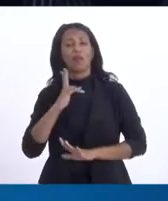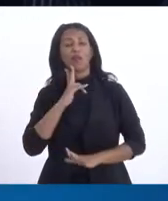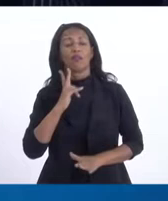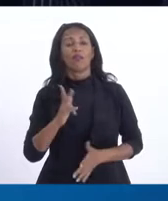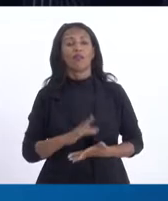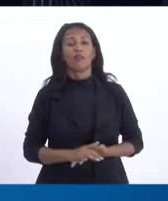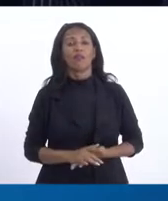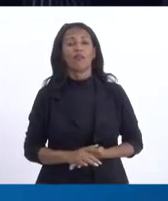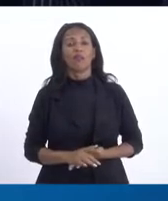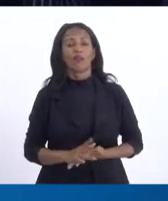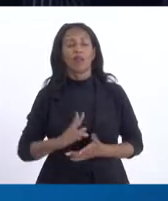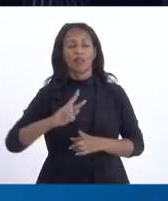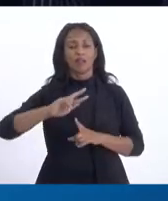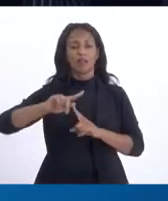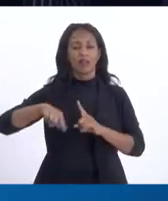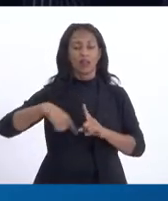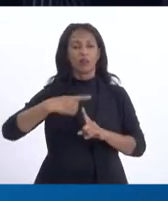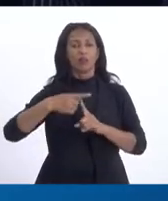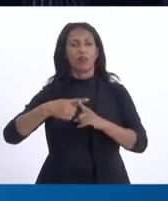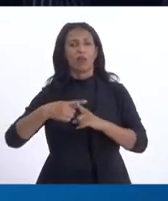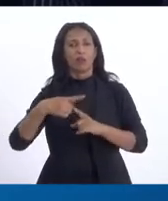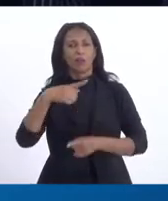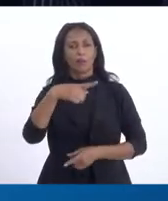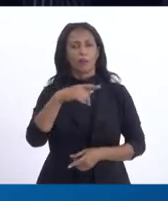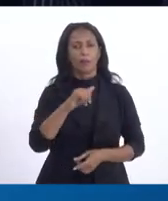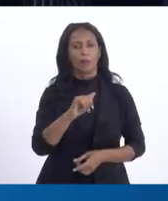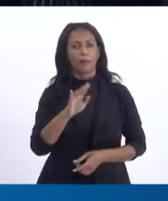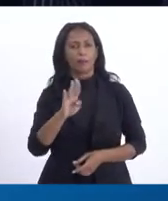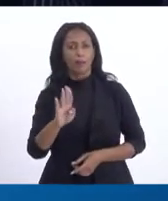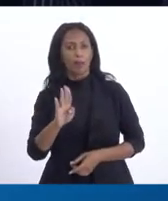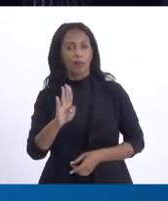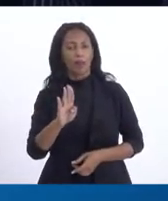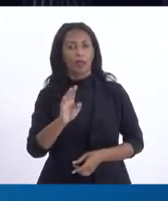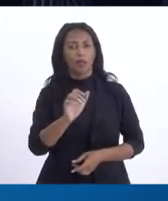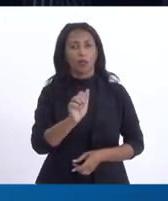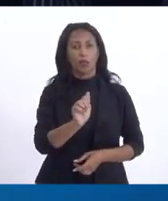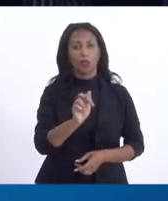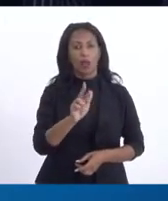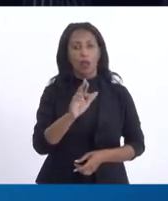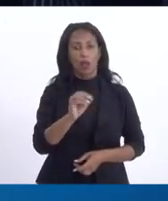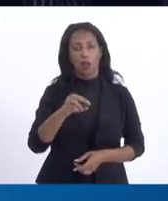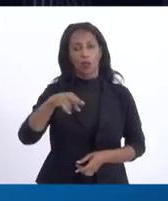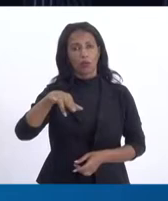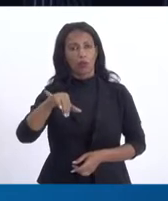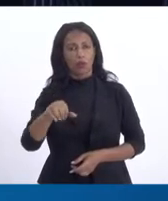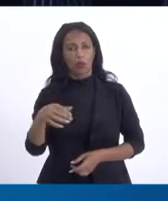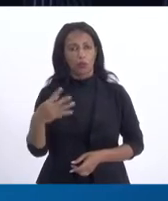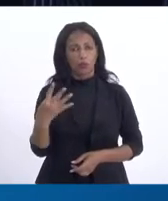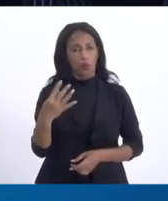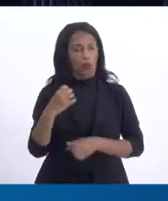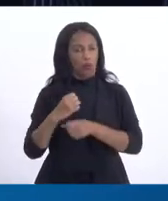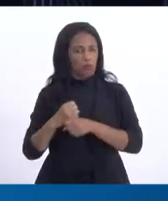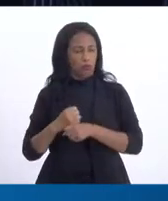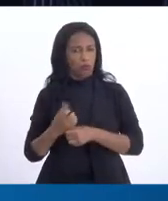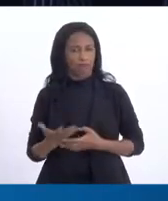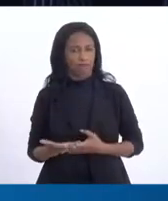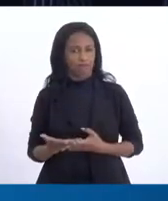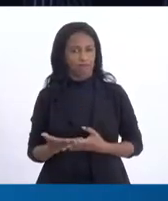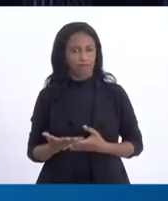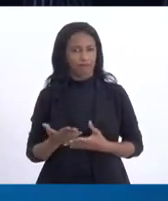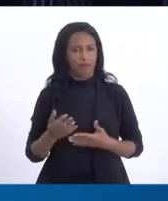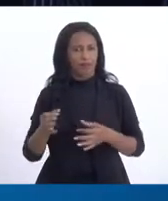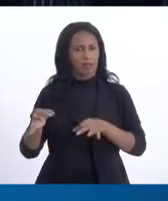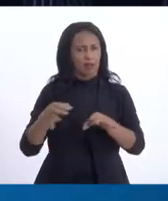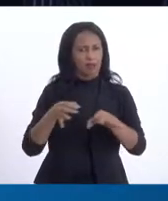iria quintuplicar o PIB do agronegócio fluminense durante 4 anos, sem apresentar